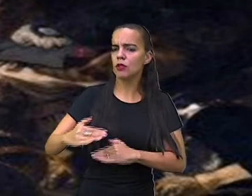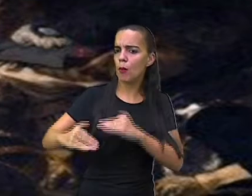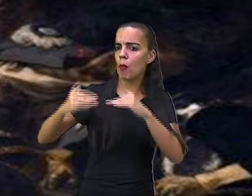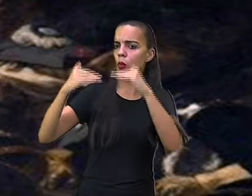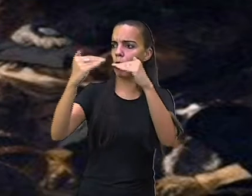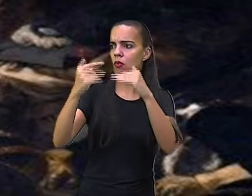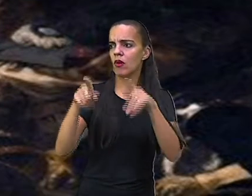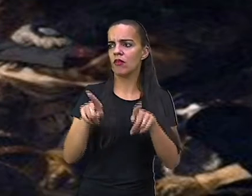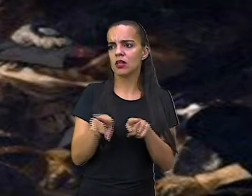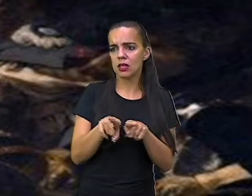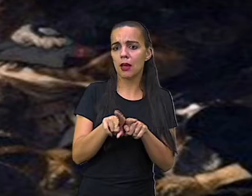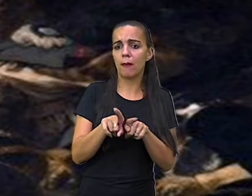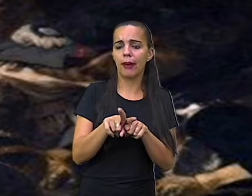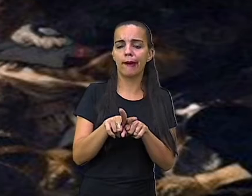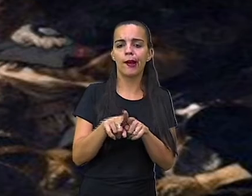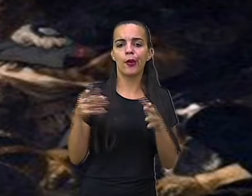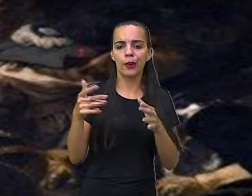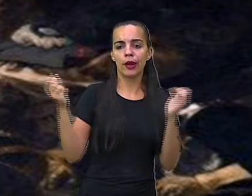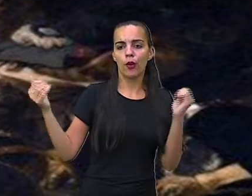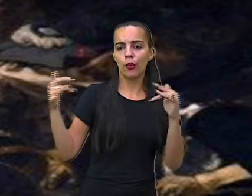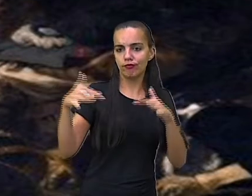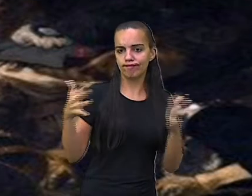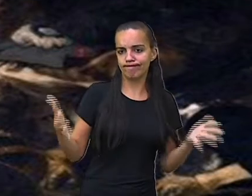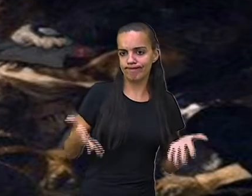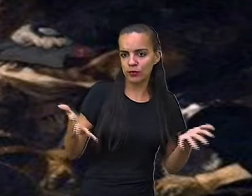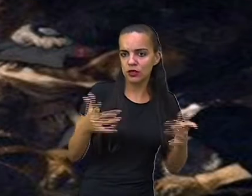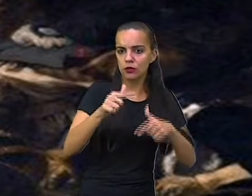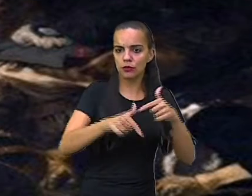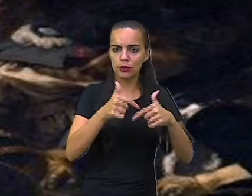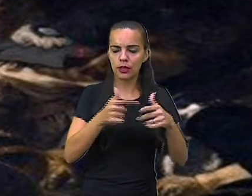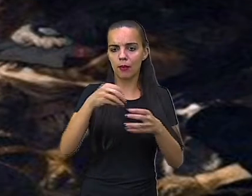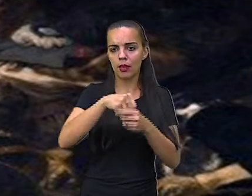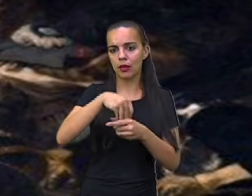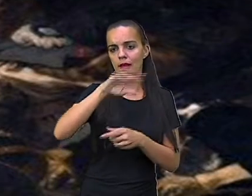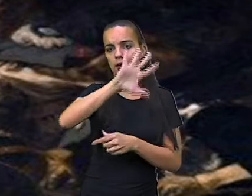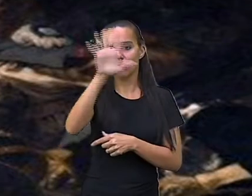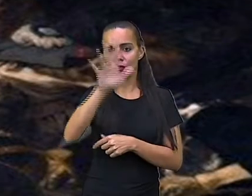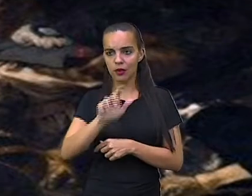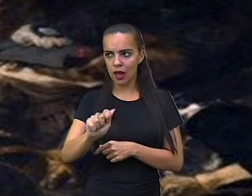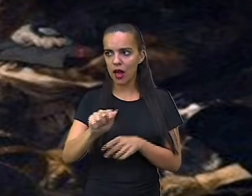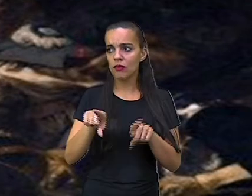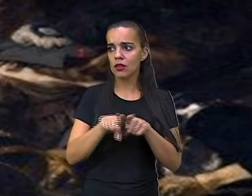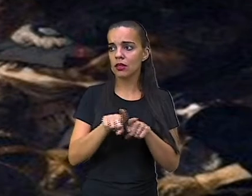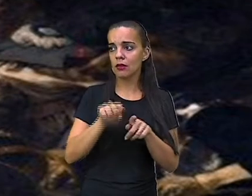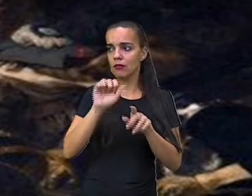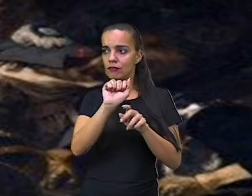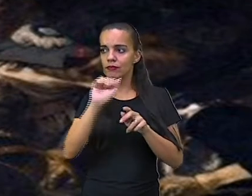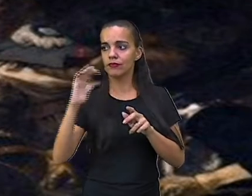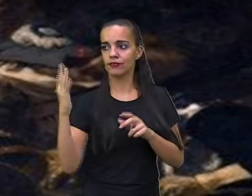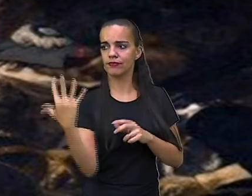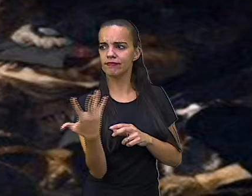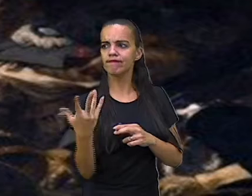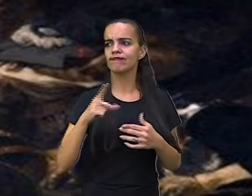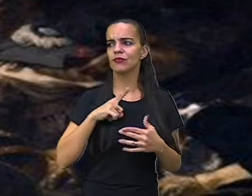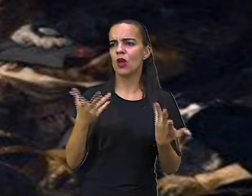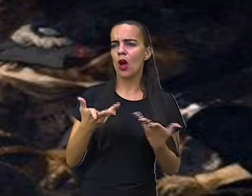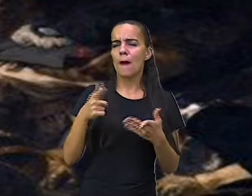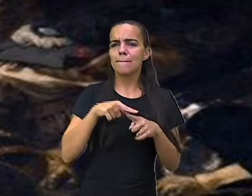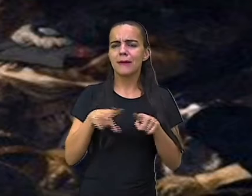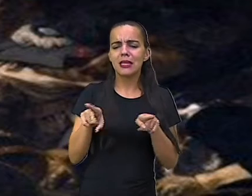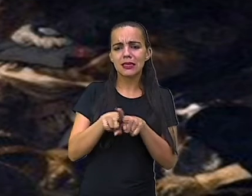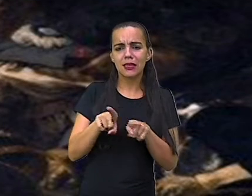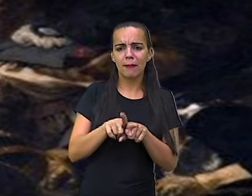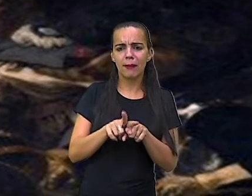invasões no norte da África, Argélia, a fim de obter recursos e mercado de consumo